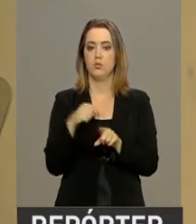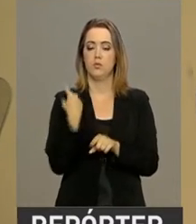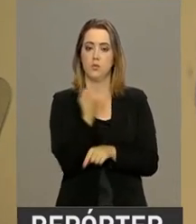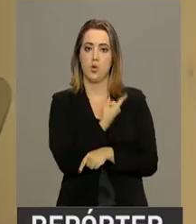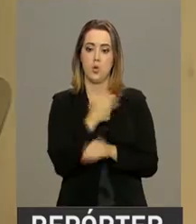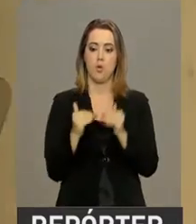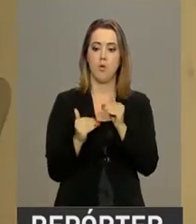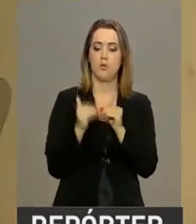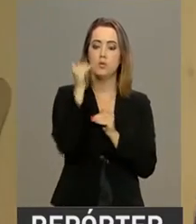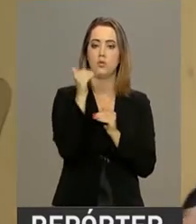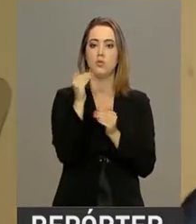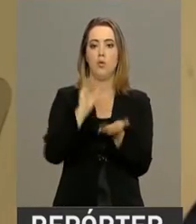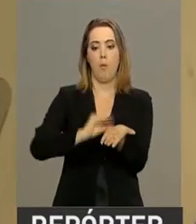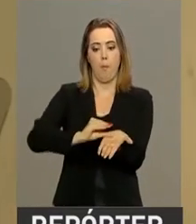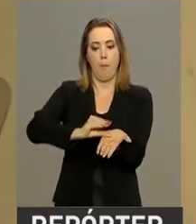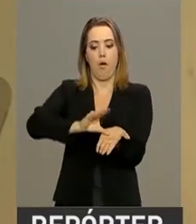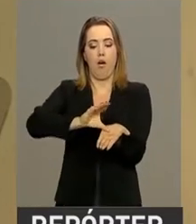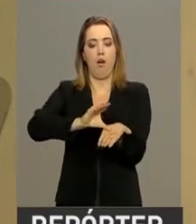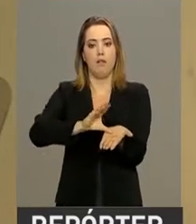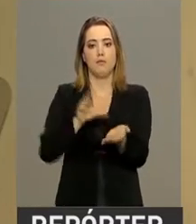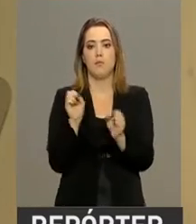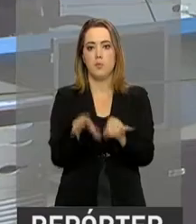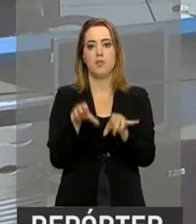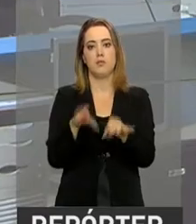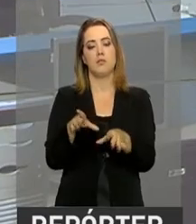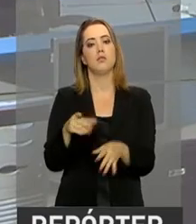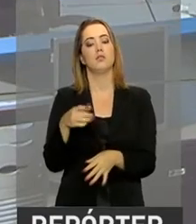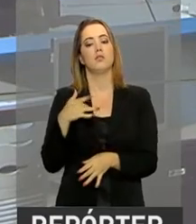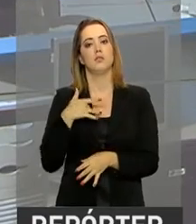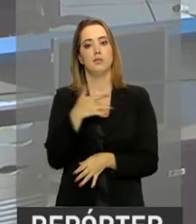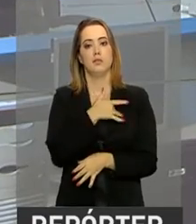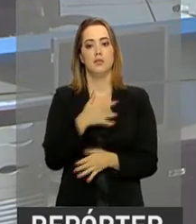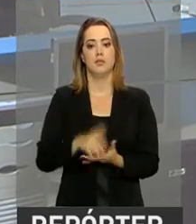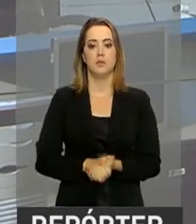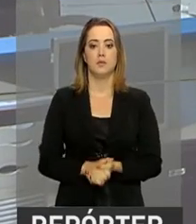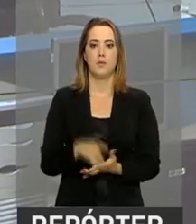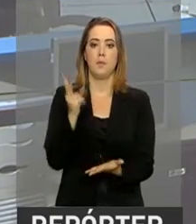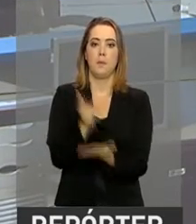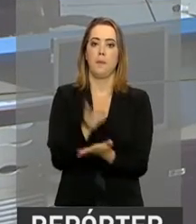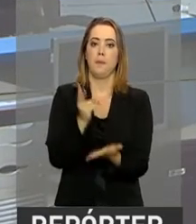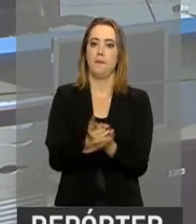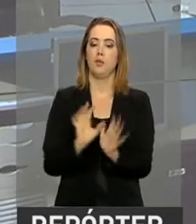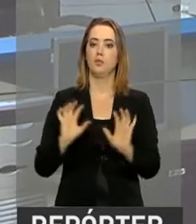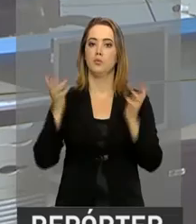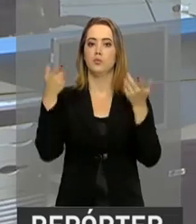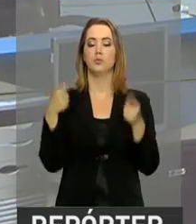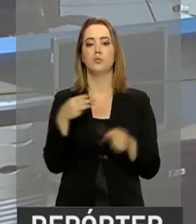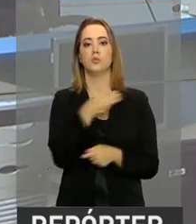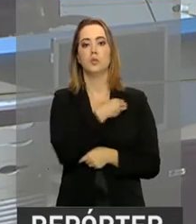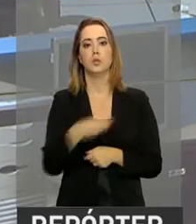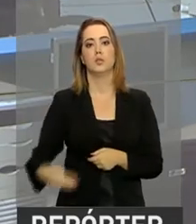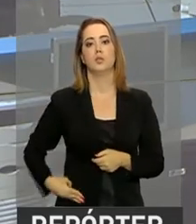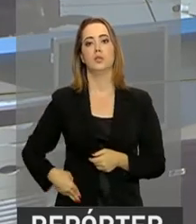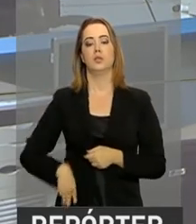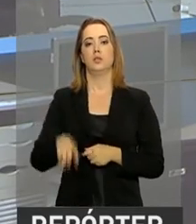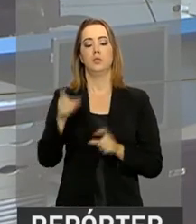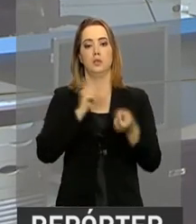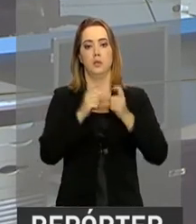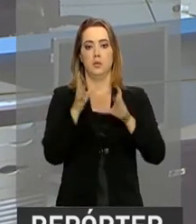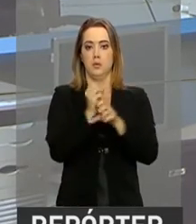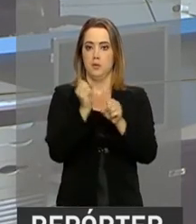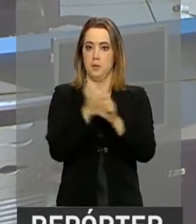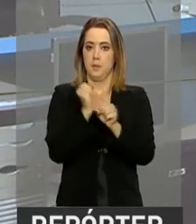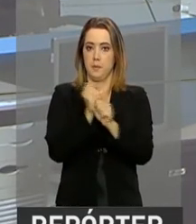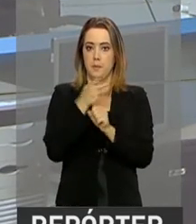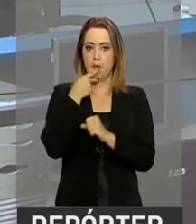nós aumentamos as verbas para saúde e educação. No mesmo evento, o ministro da Fazenda, Henrique Meirelles, disse que a reforma